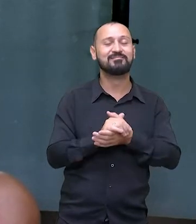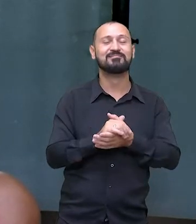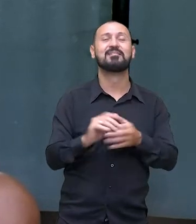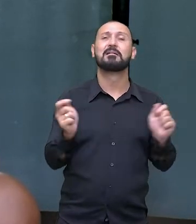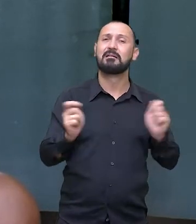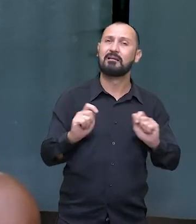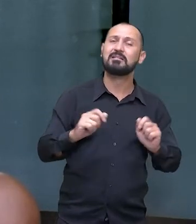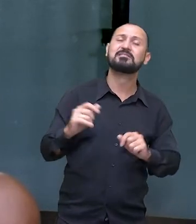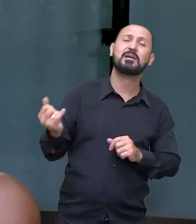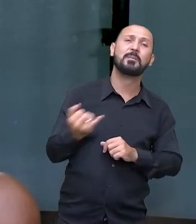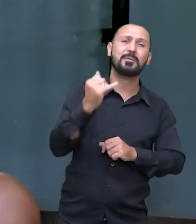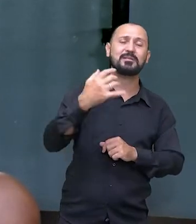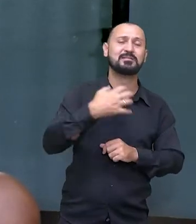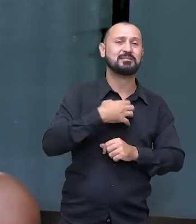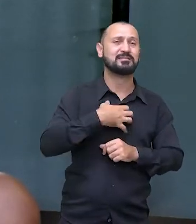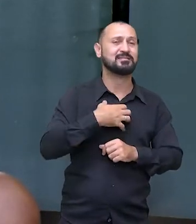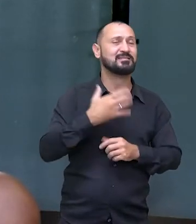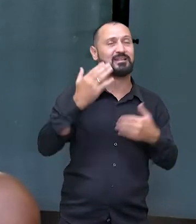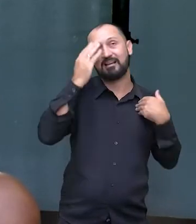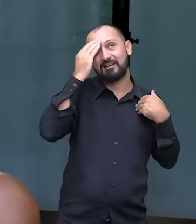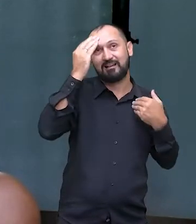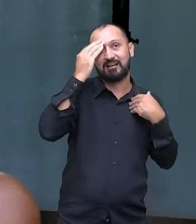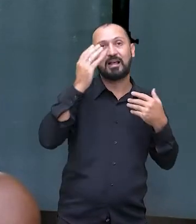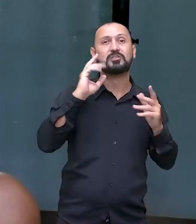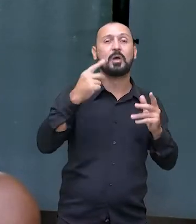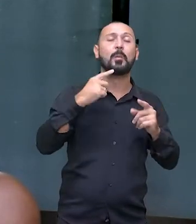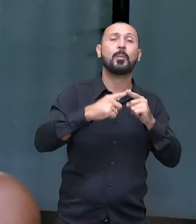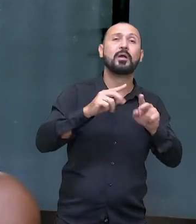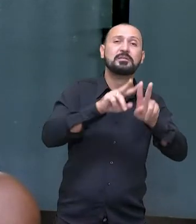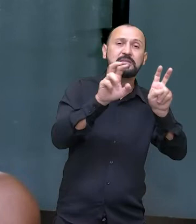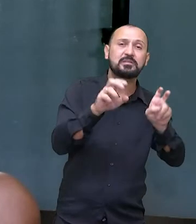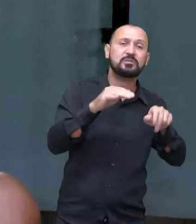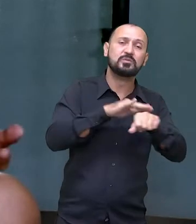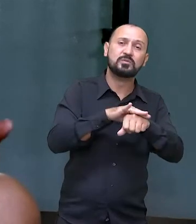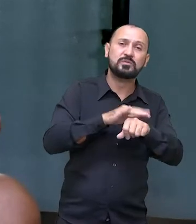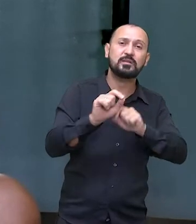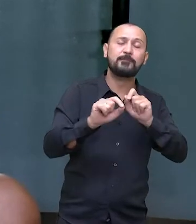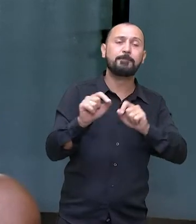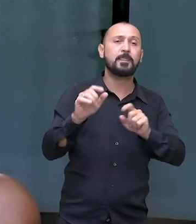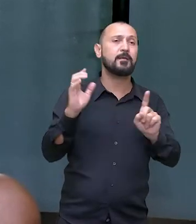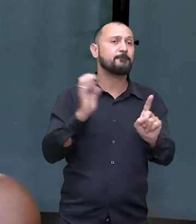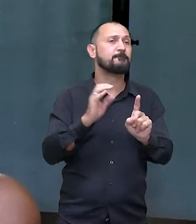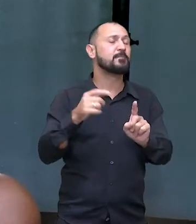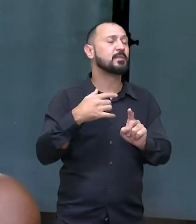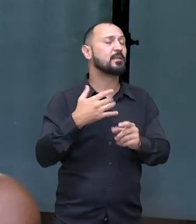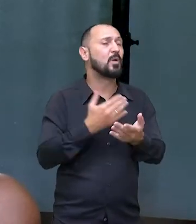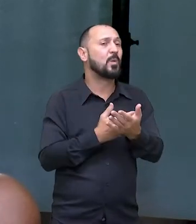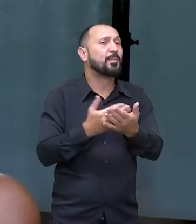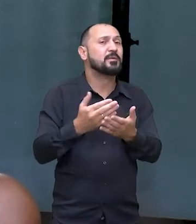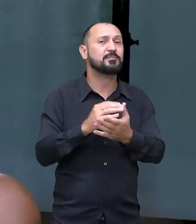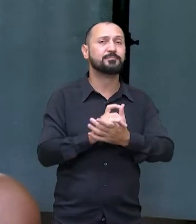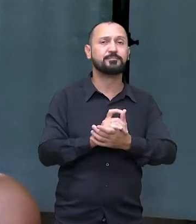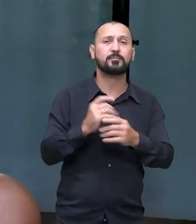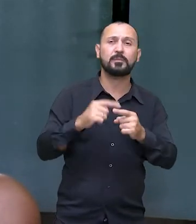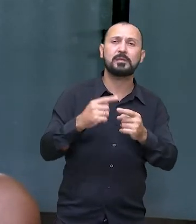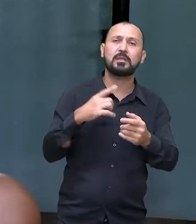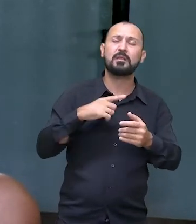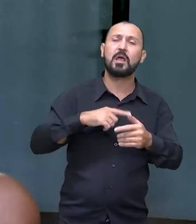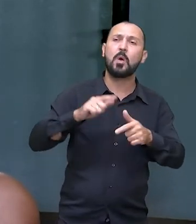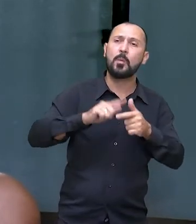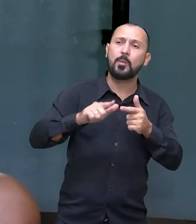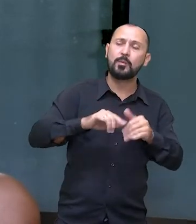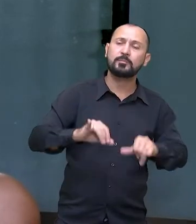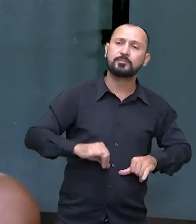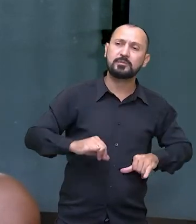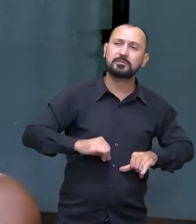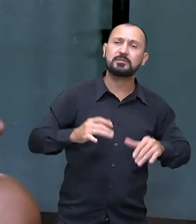importante, já é muito importante, já é gratificante bastante, entende? De mexer com esses assuntos e fazer a pessoa às vezes se tocar, porque às vezes ela pode ter